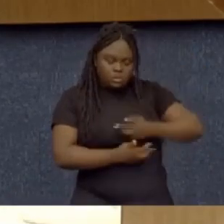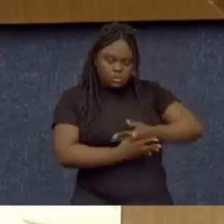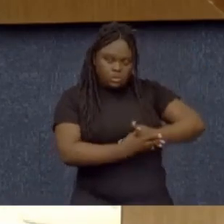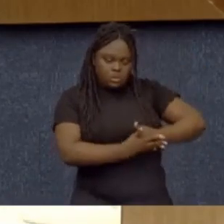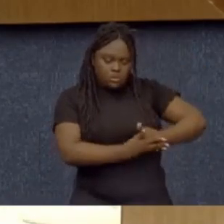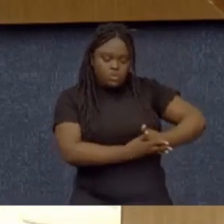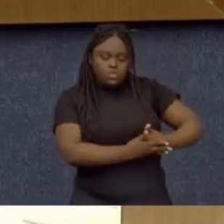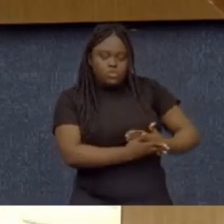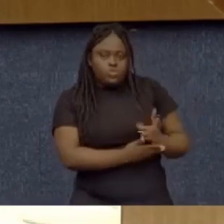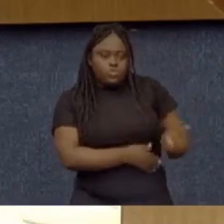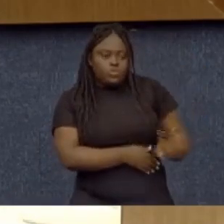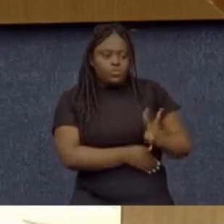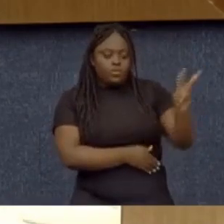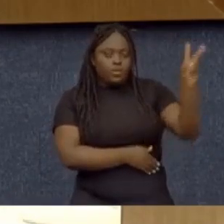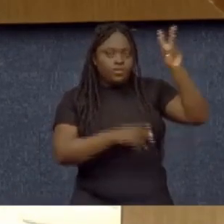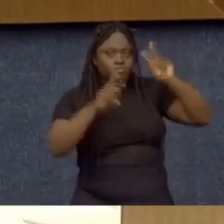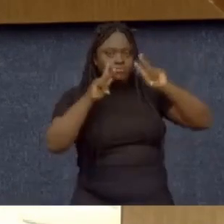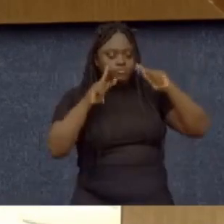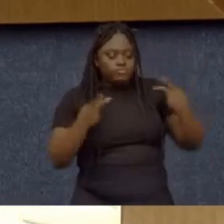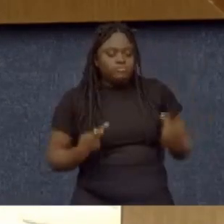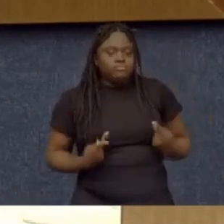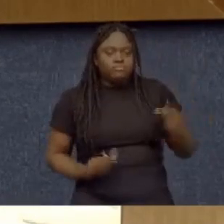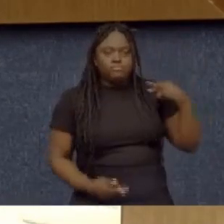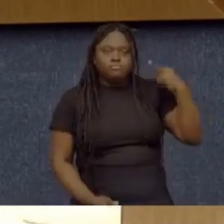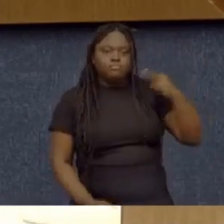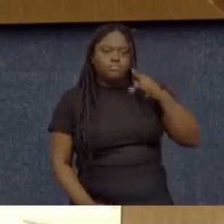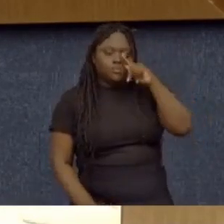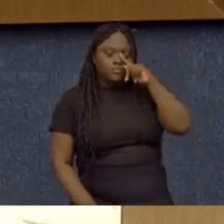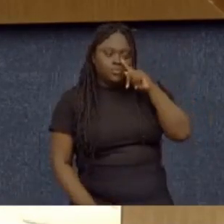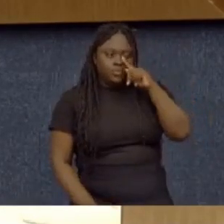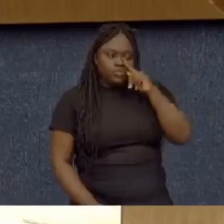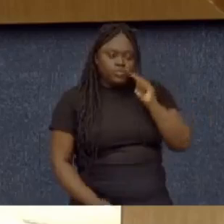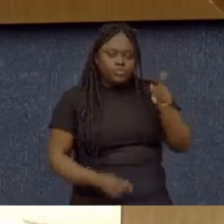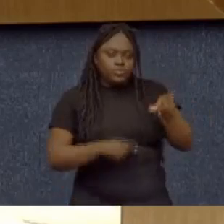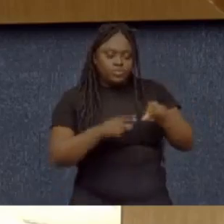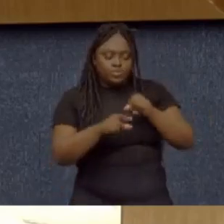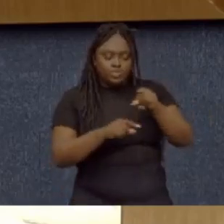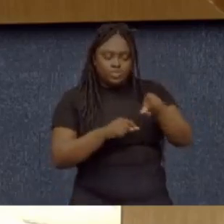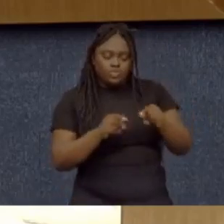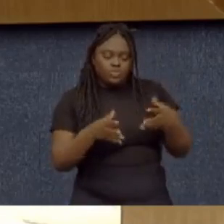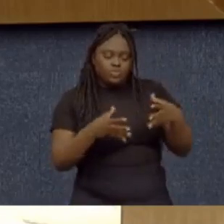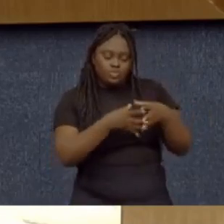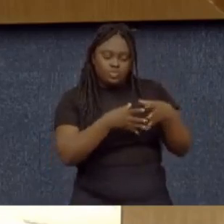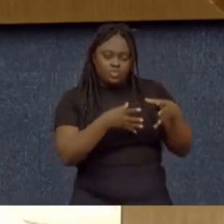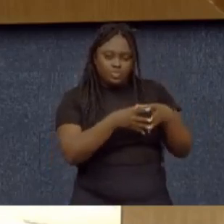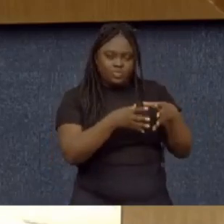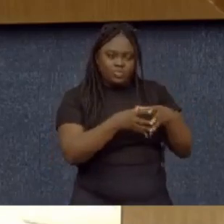foi reconhecido pelo vereador Gilson Guimarães e referendado pelo Conselho de